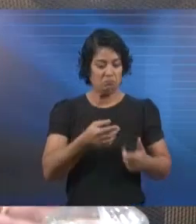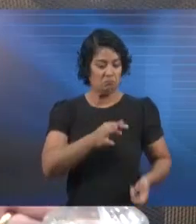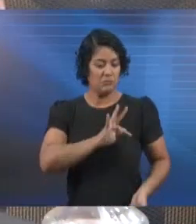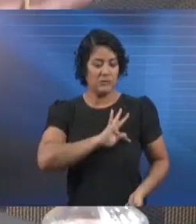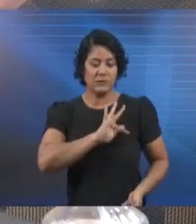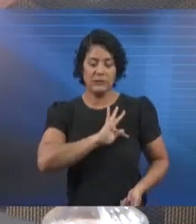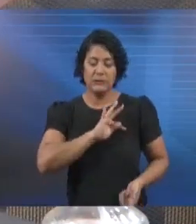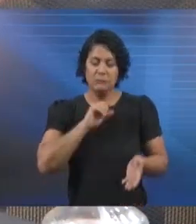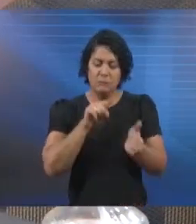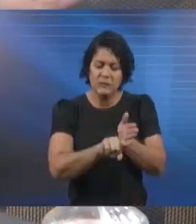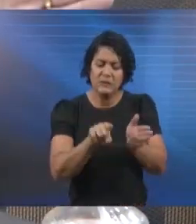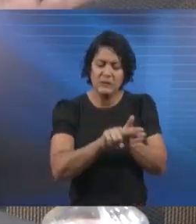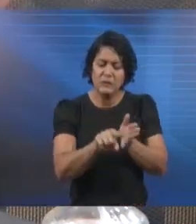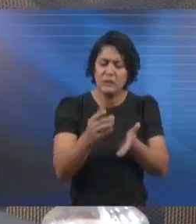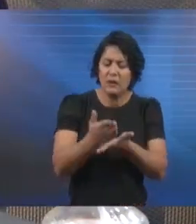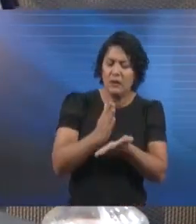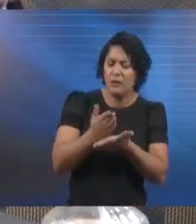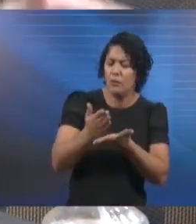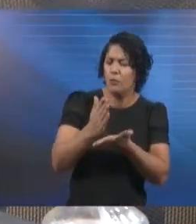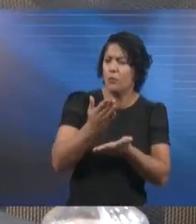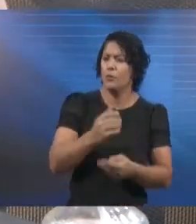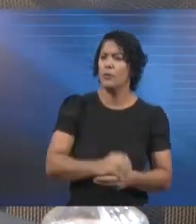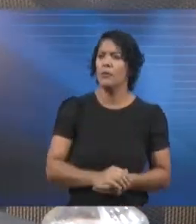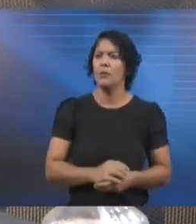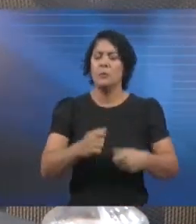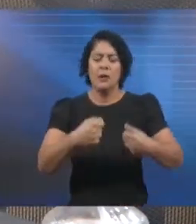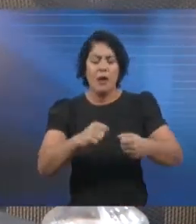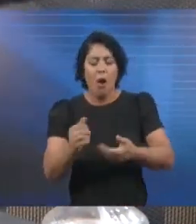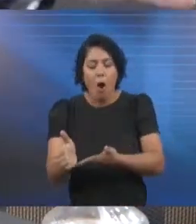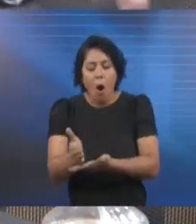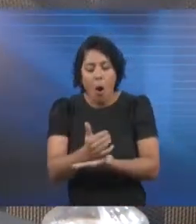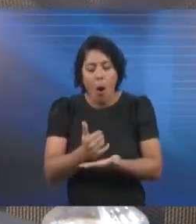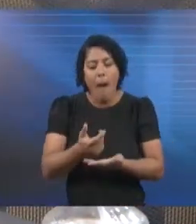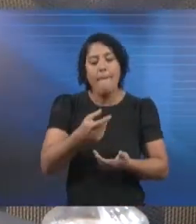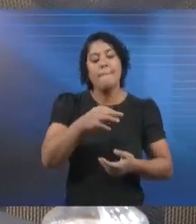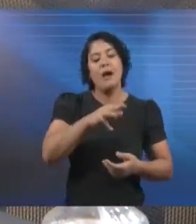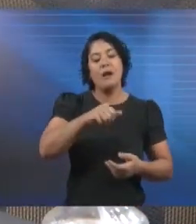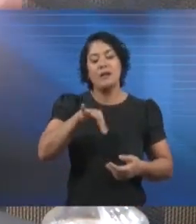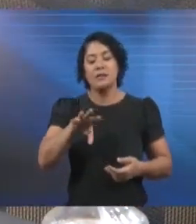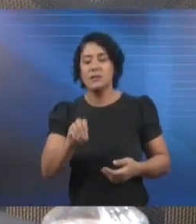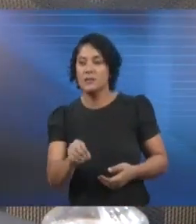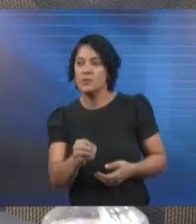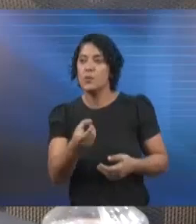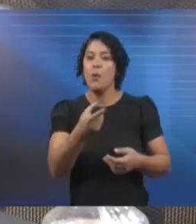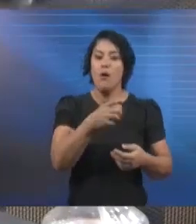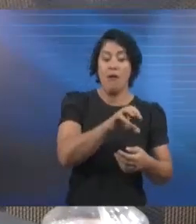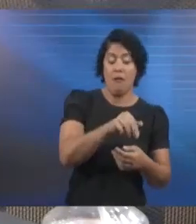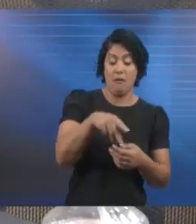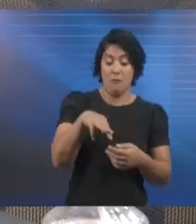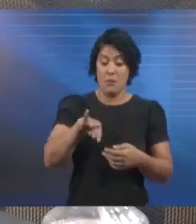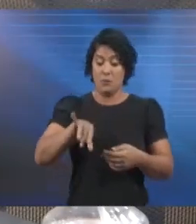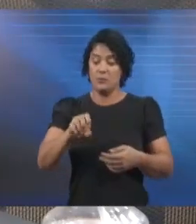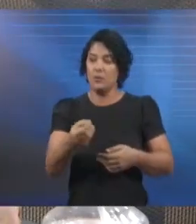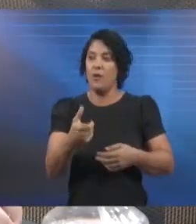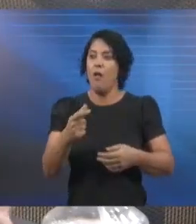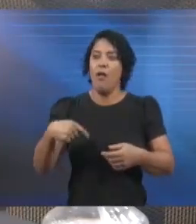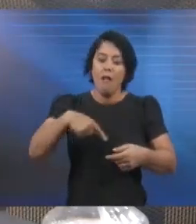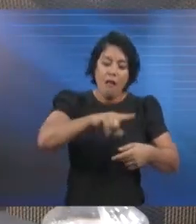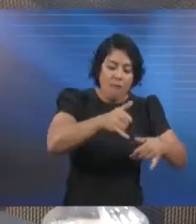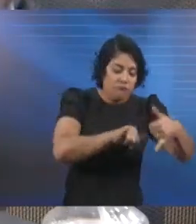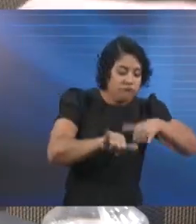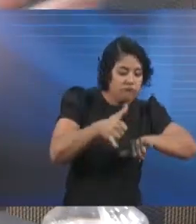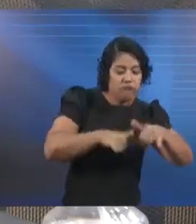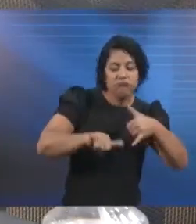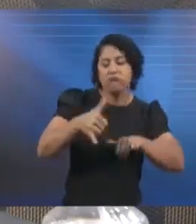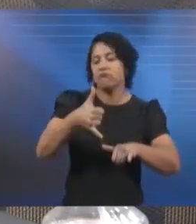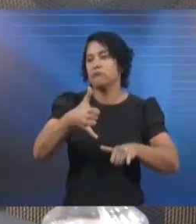já que alguns questionamentos precisam de que se colete Mariscos pequenos caramujos leve a laboratório se